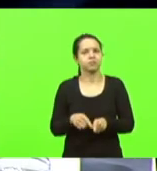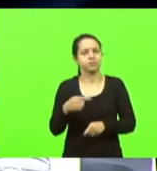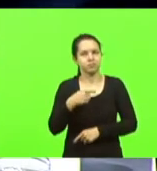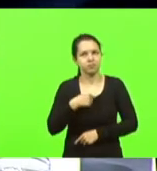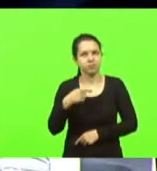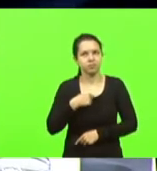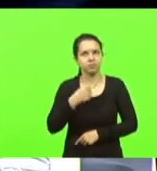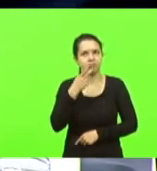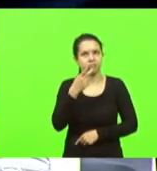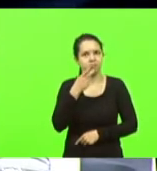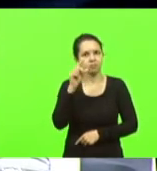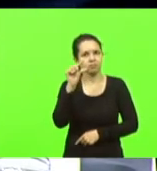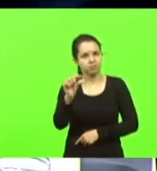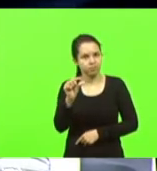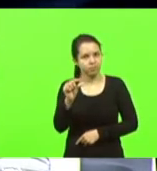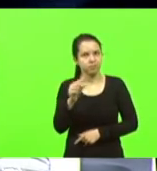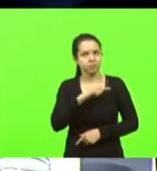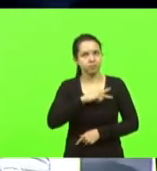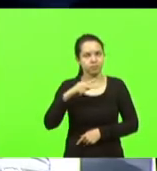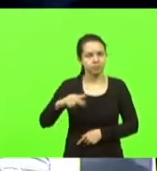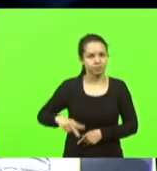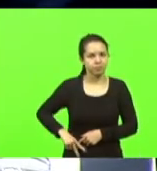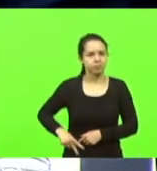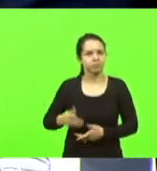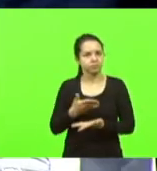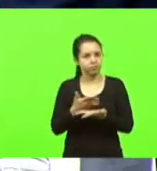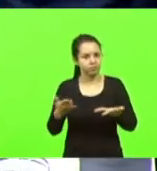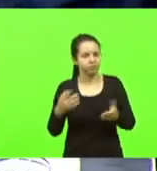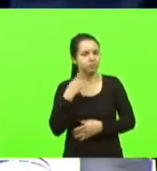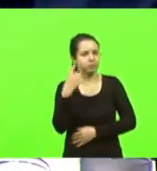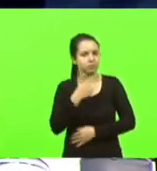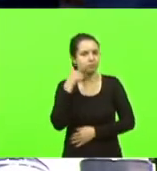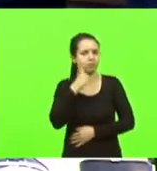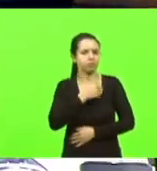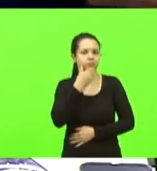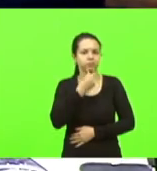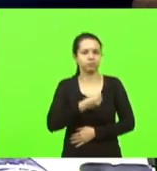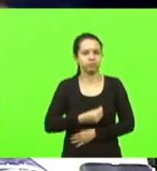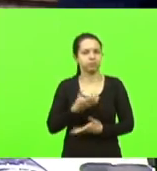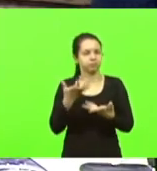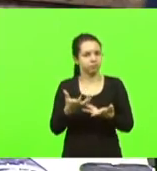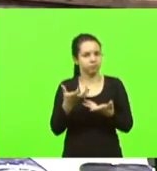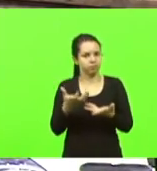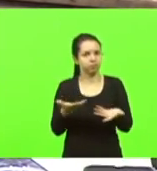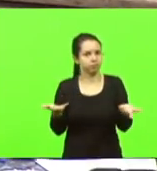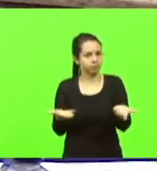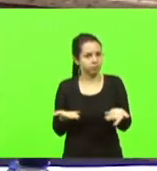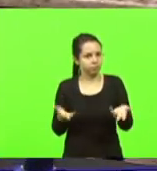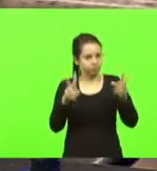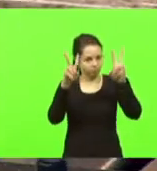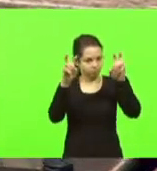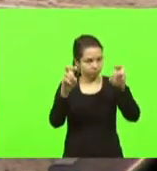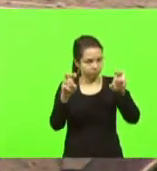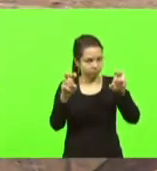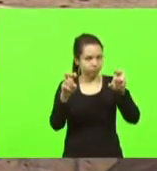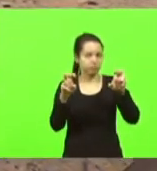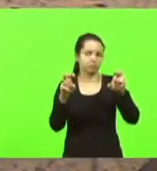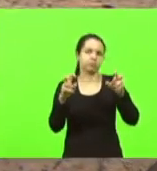senhor presidente senhores deputados senhoras deputadas mas eu queria nesse tema específico